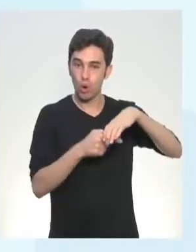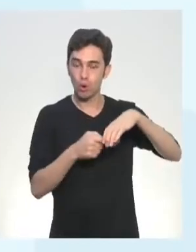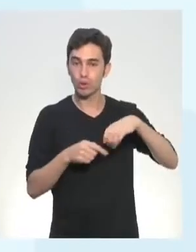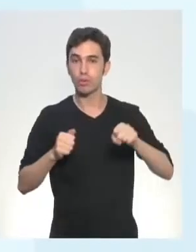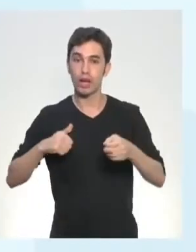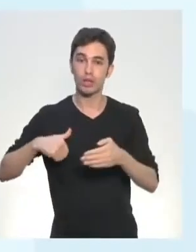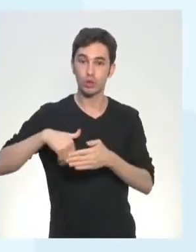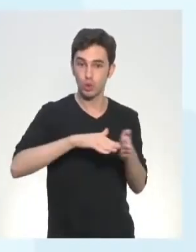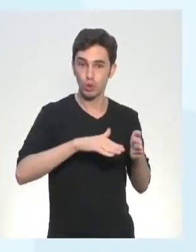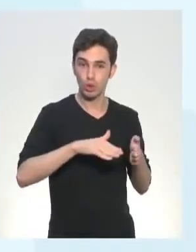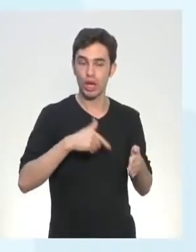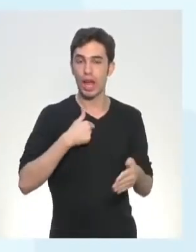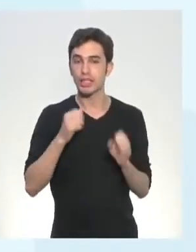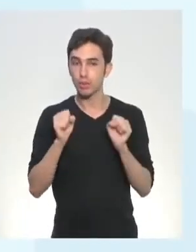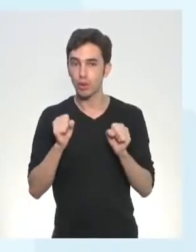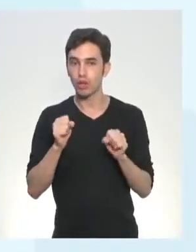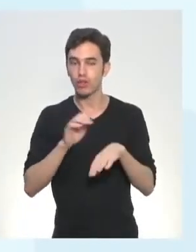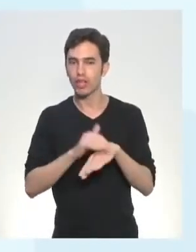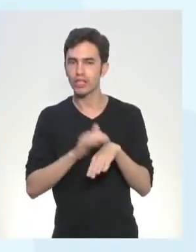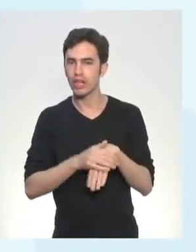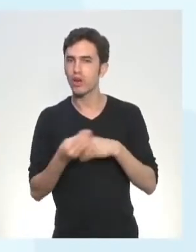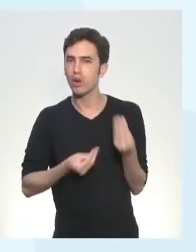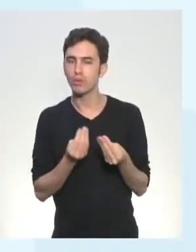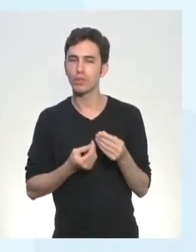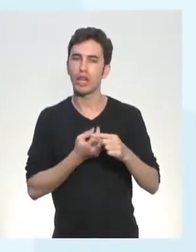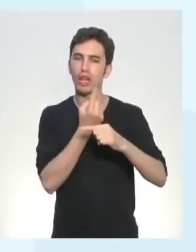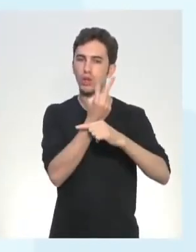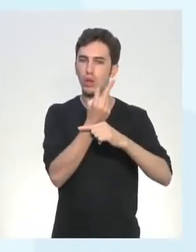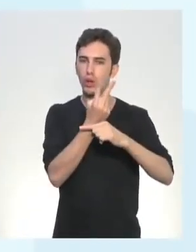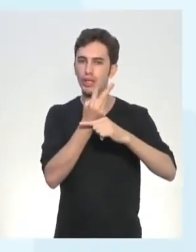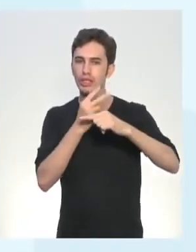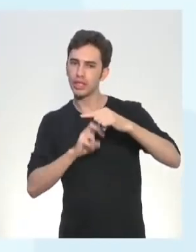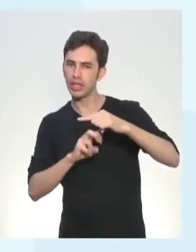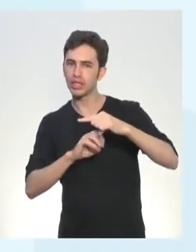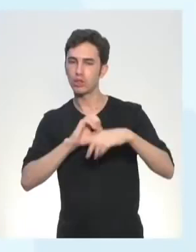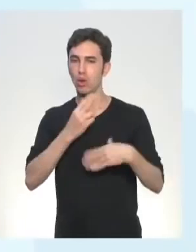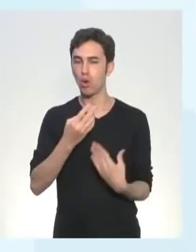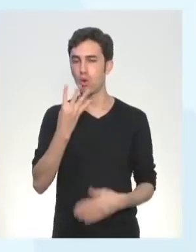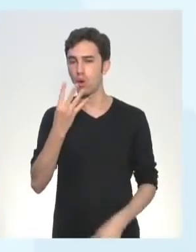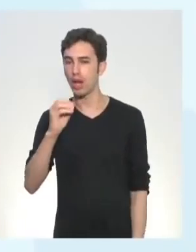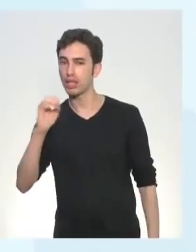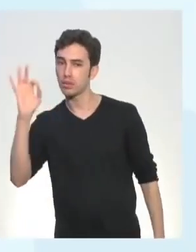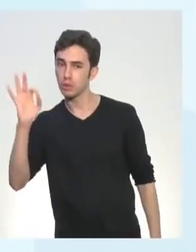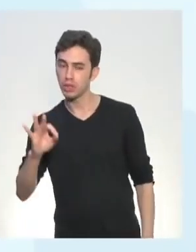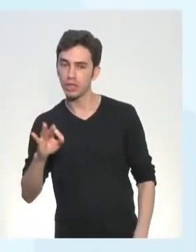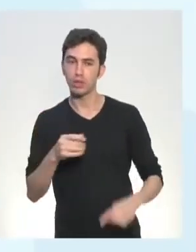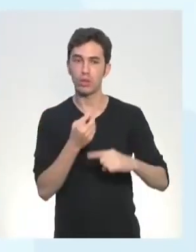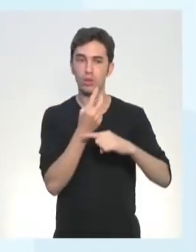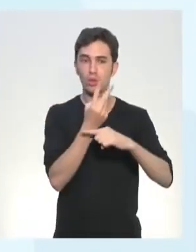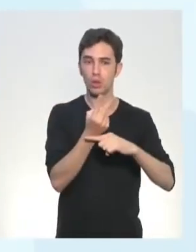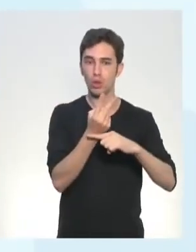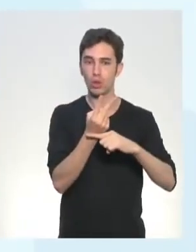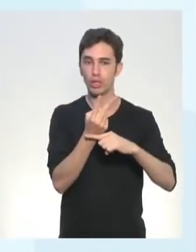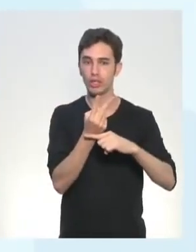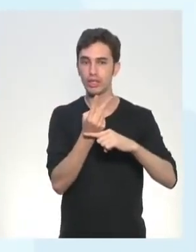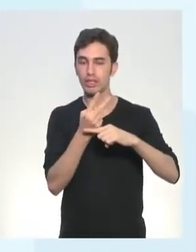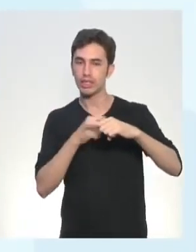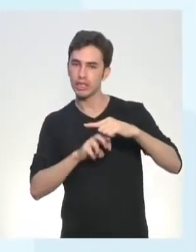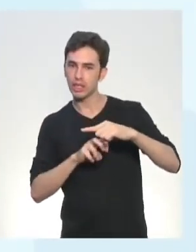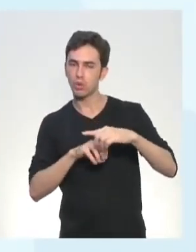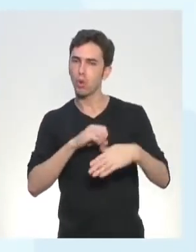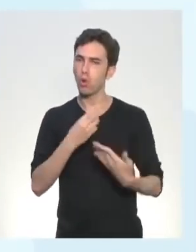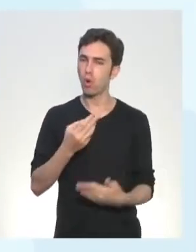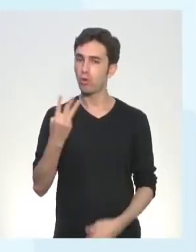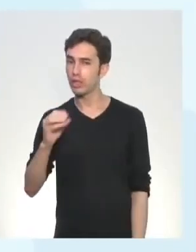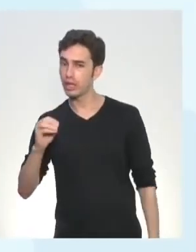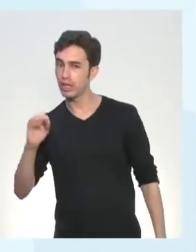ou 40%, item B, 2/5 ou 30%, item C, 5/2 ou 25%,